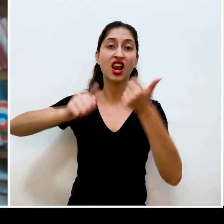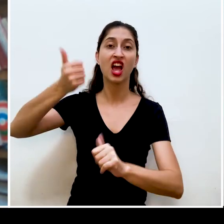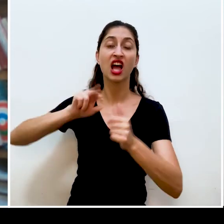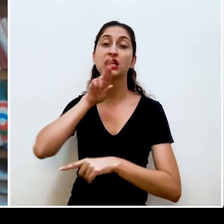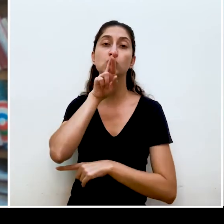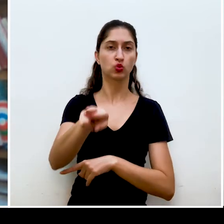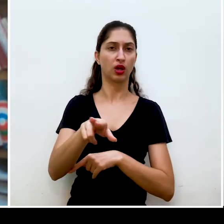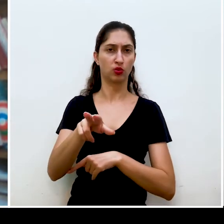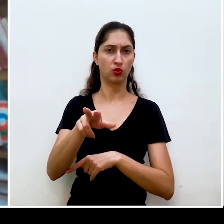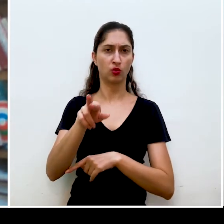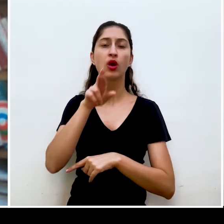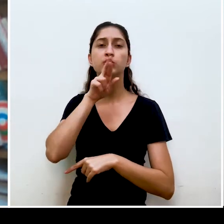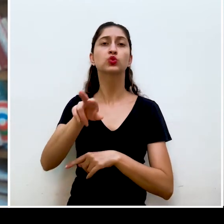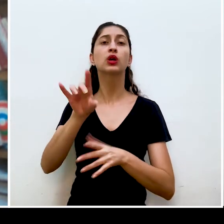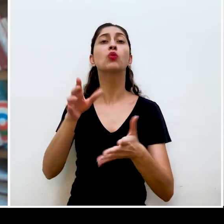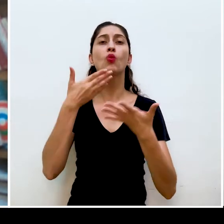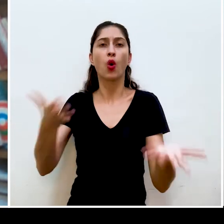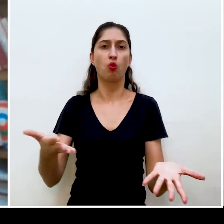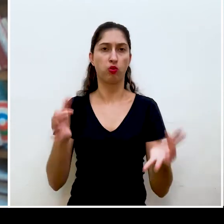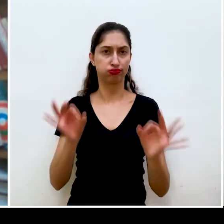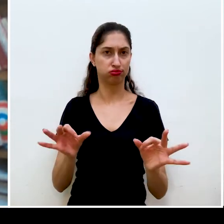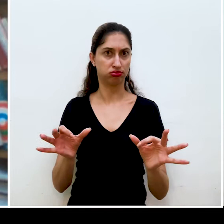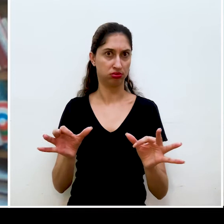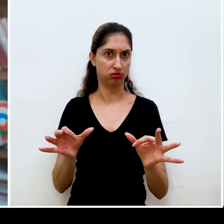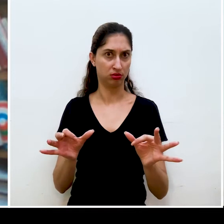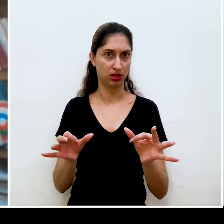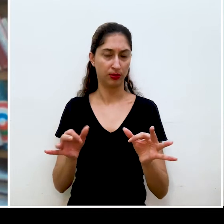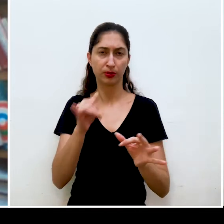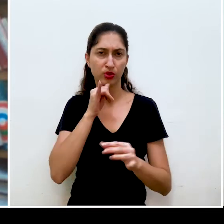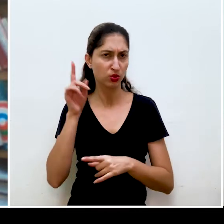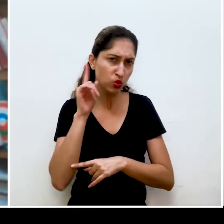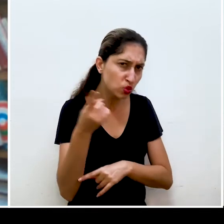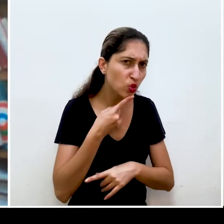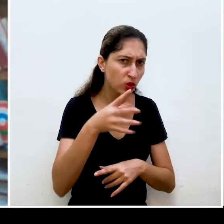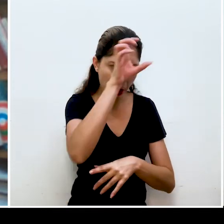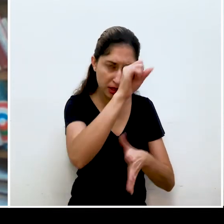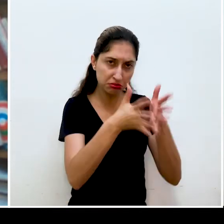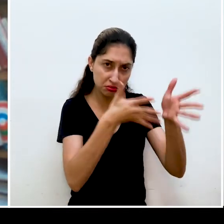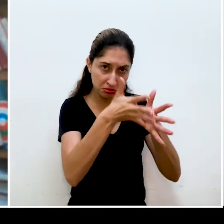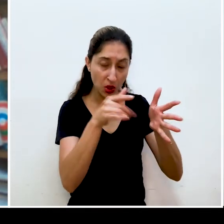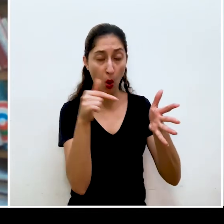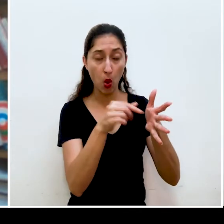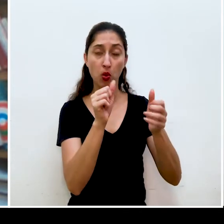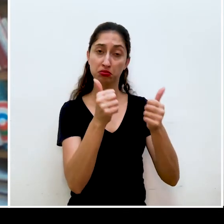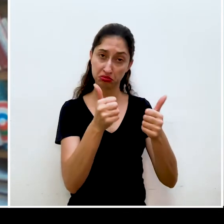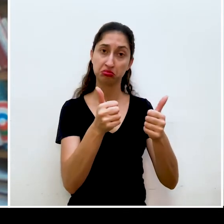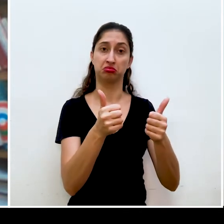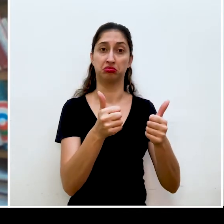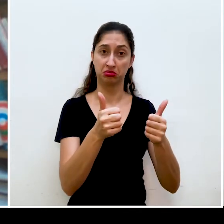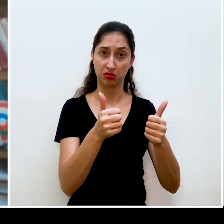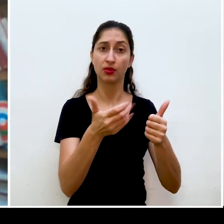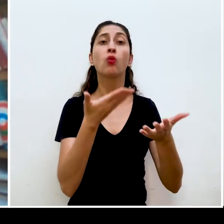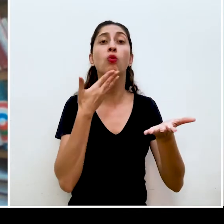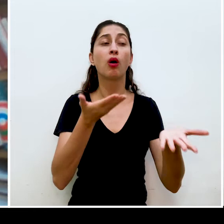resultados isso estão dando? E que efetivo resultado isso estão dando? Os surdos estão aprendendo língua de sinais? O que é que os surdos estão. Tem trabalho que estão